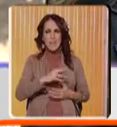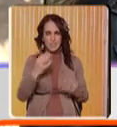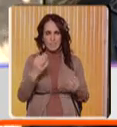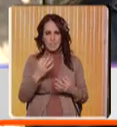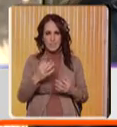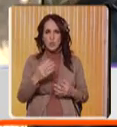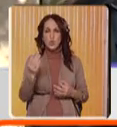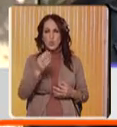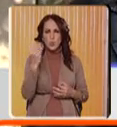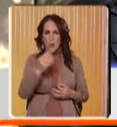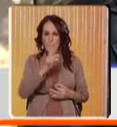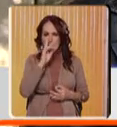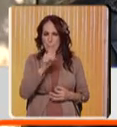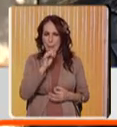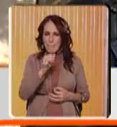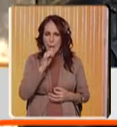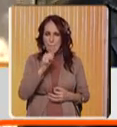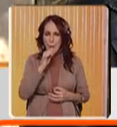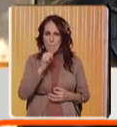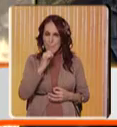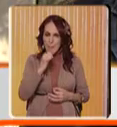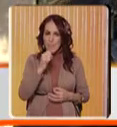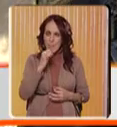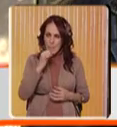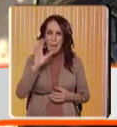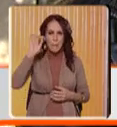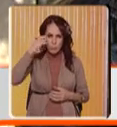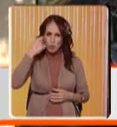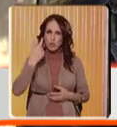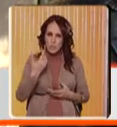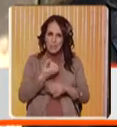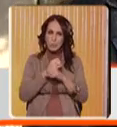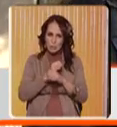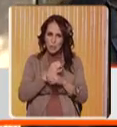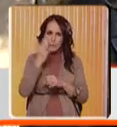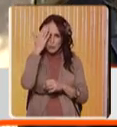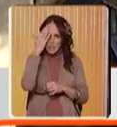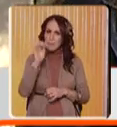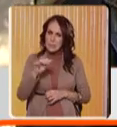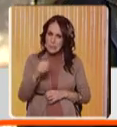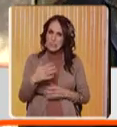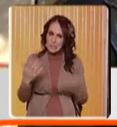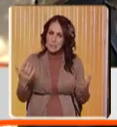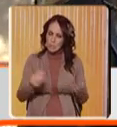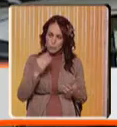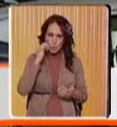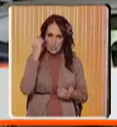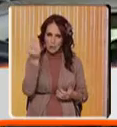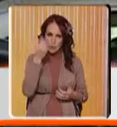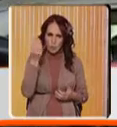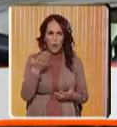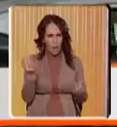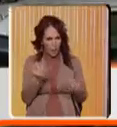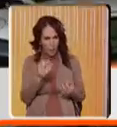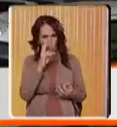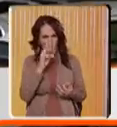mais jovens a beber nesta idade já do que antigamente o fariam. E acho que isso prejudica cada vez mais a juventude. Claro que